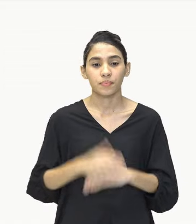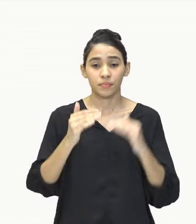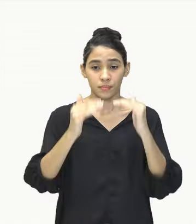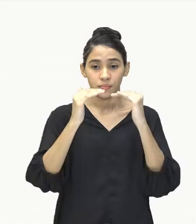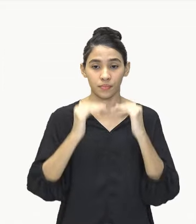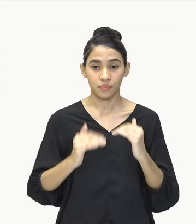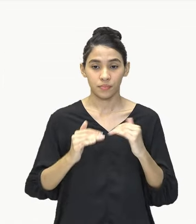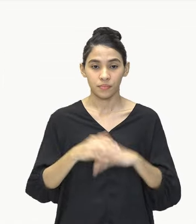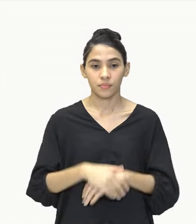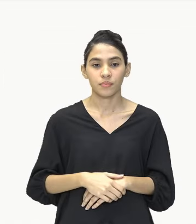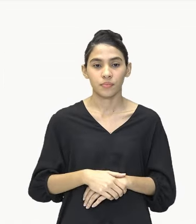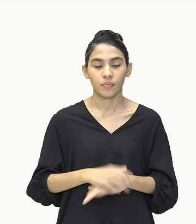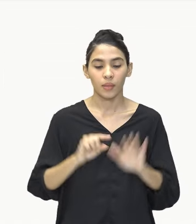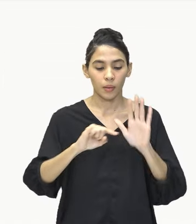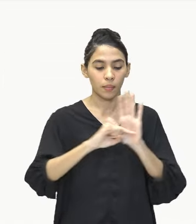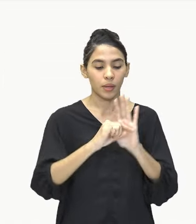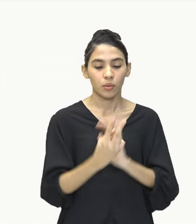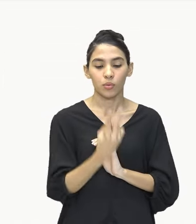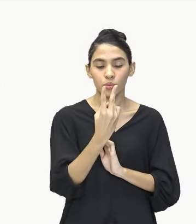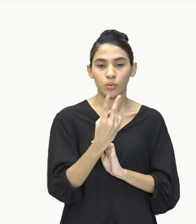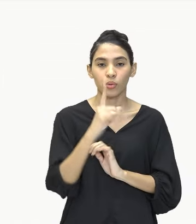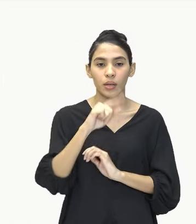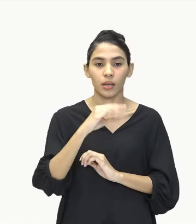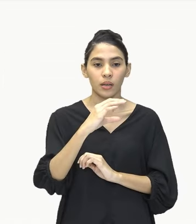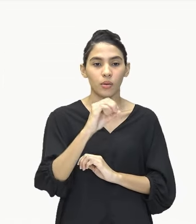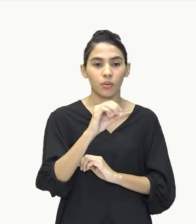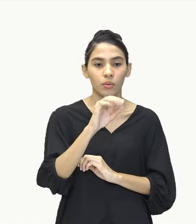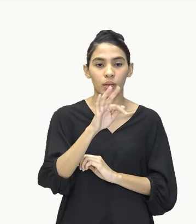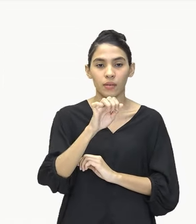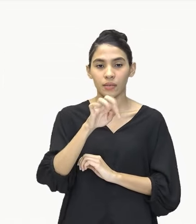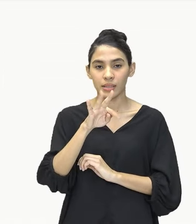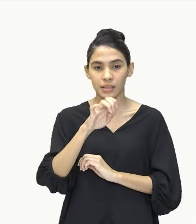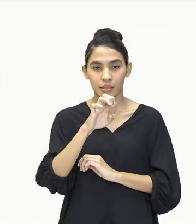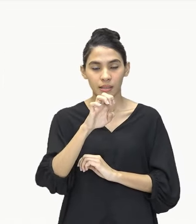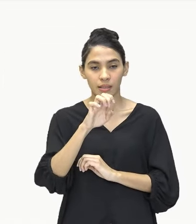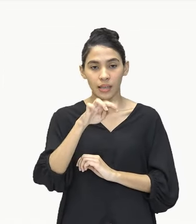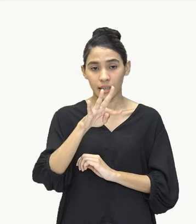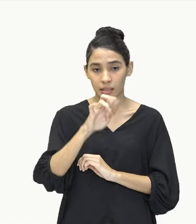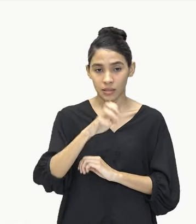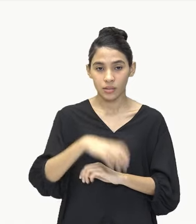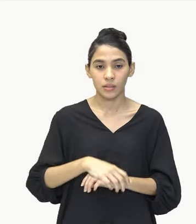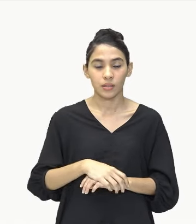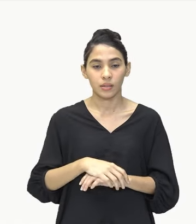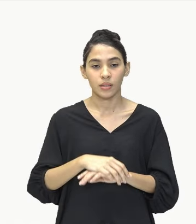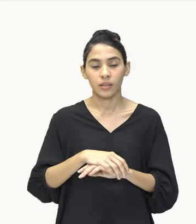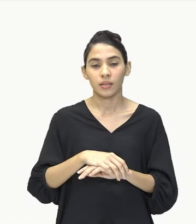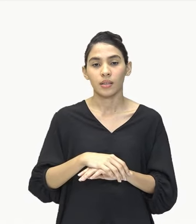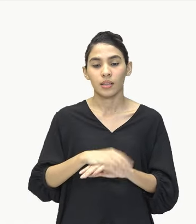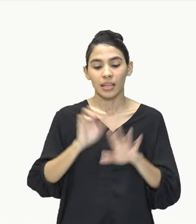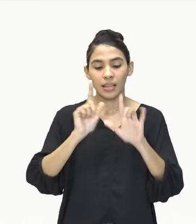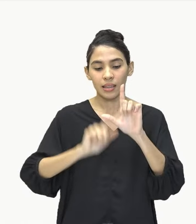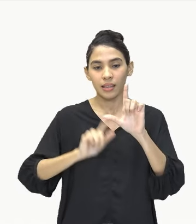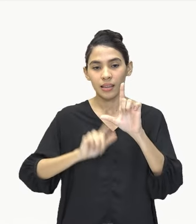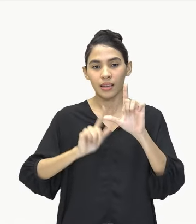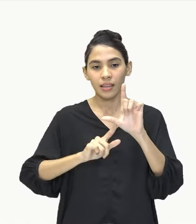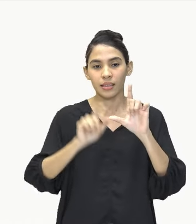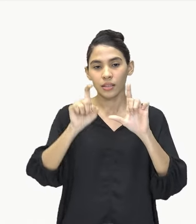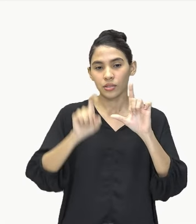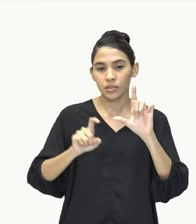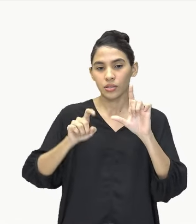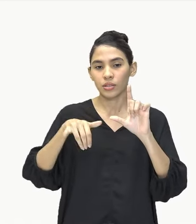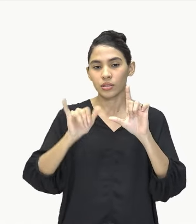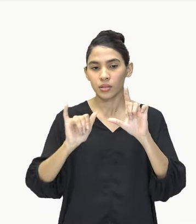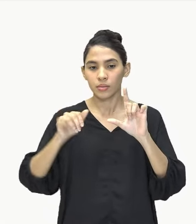aqui, o menos 2 é o coeficiente. Todas essas letras aqui são